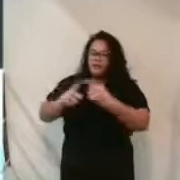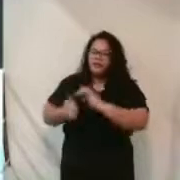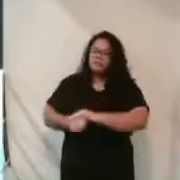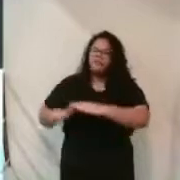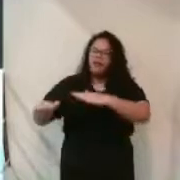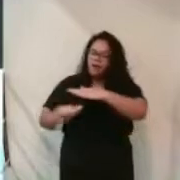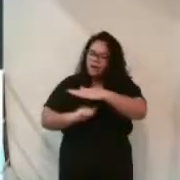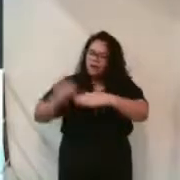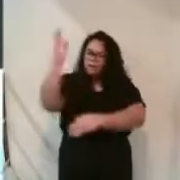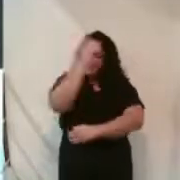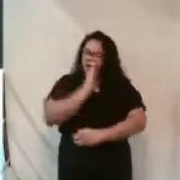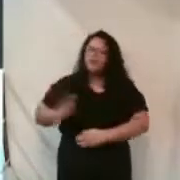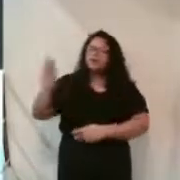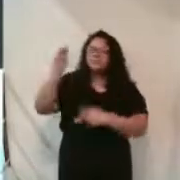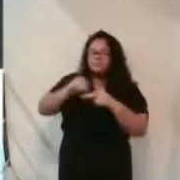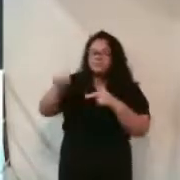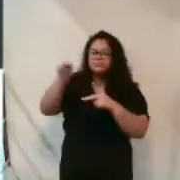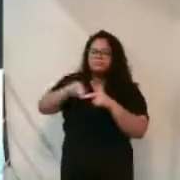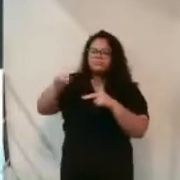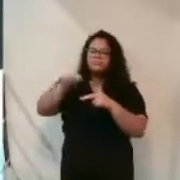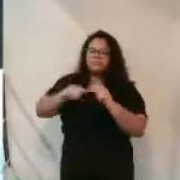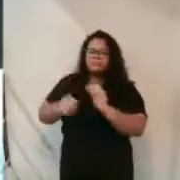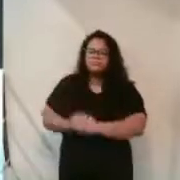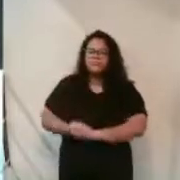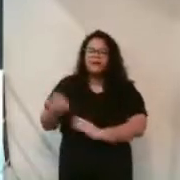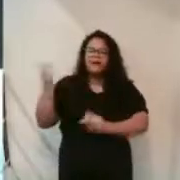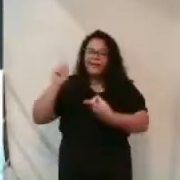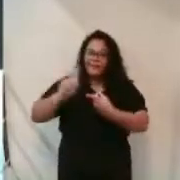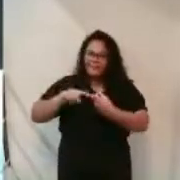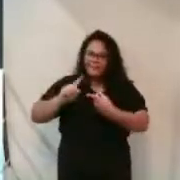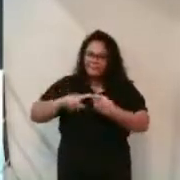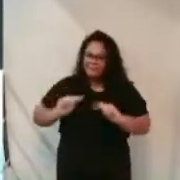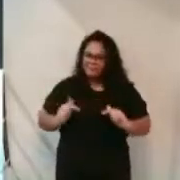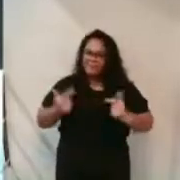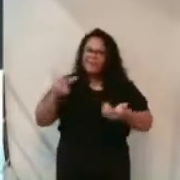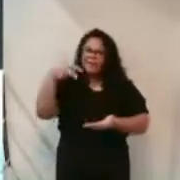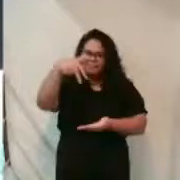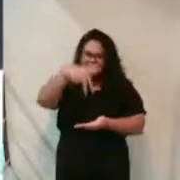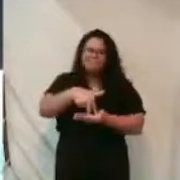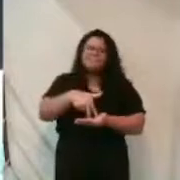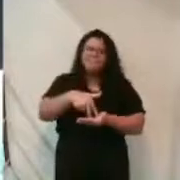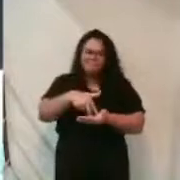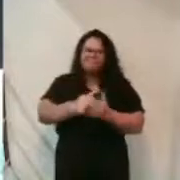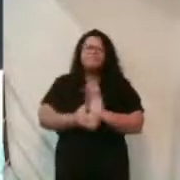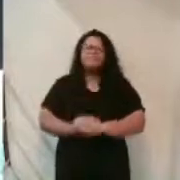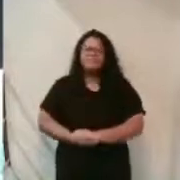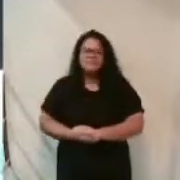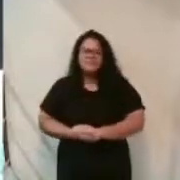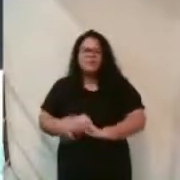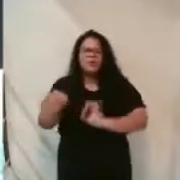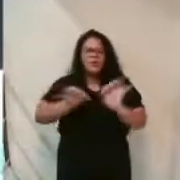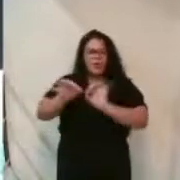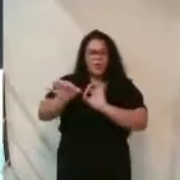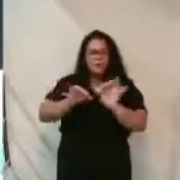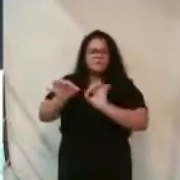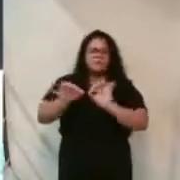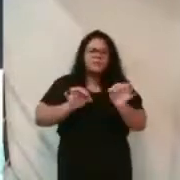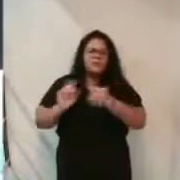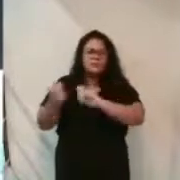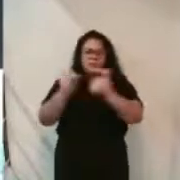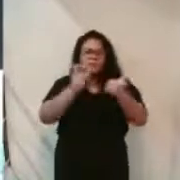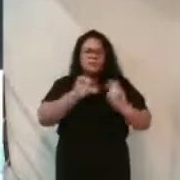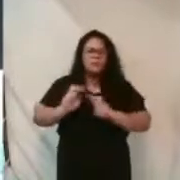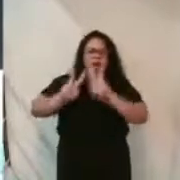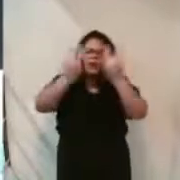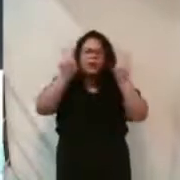tem tomado a dianteira nesse debate da gestão dos resíduos sólidos